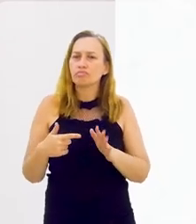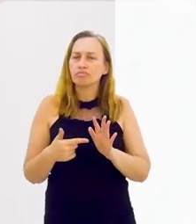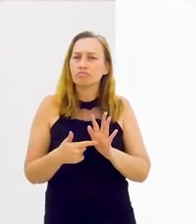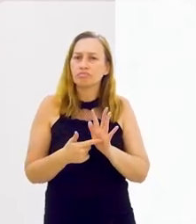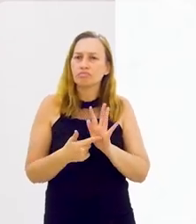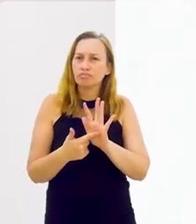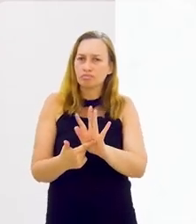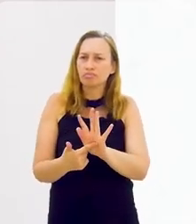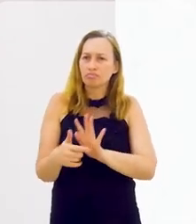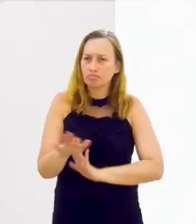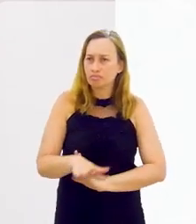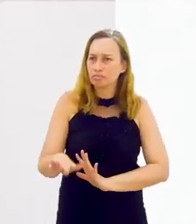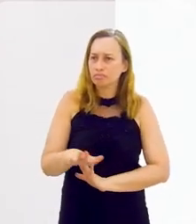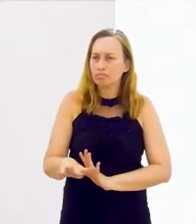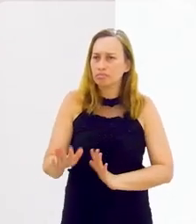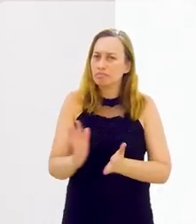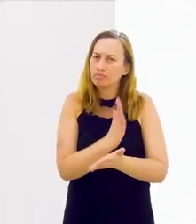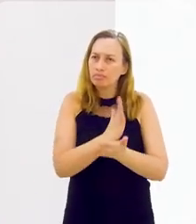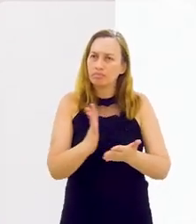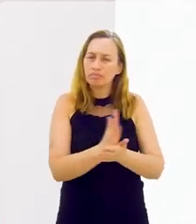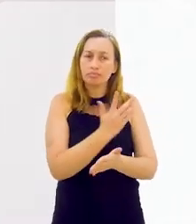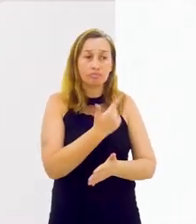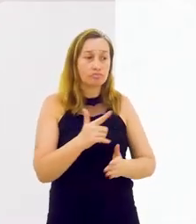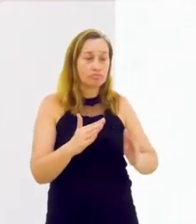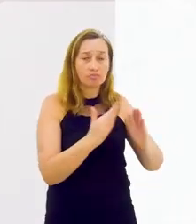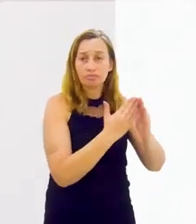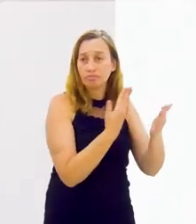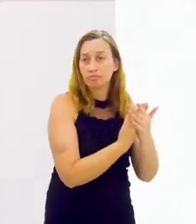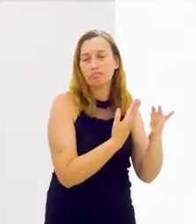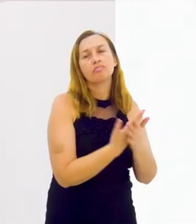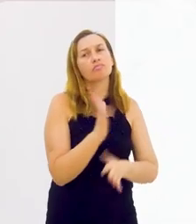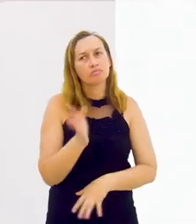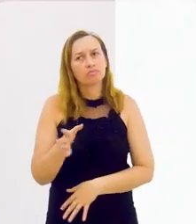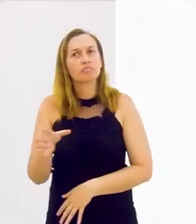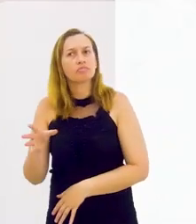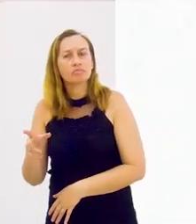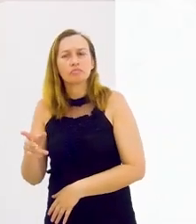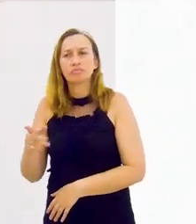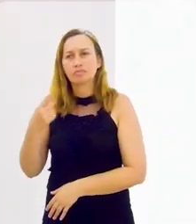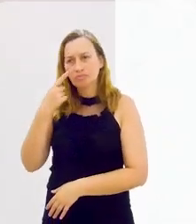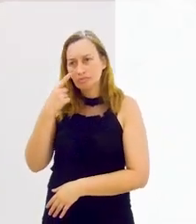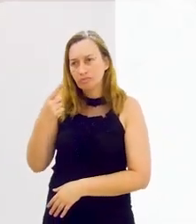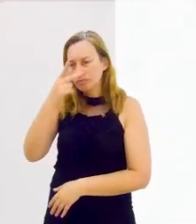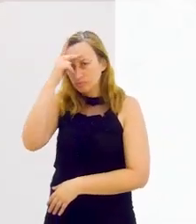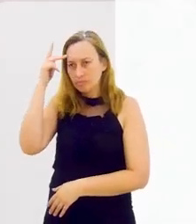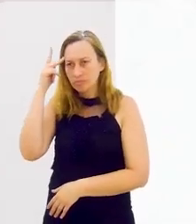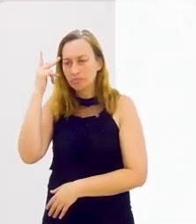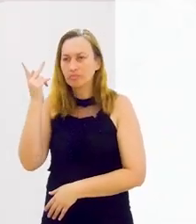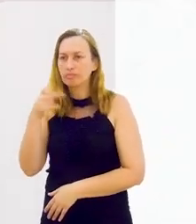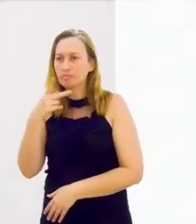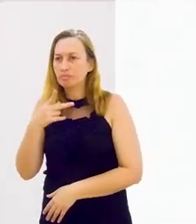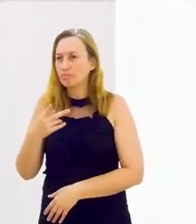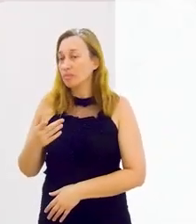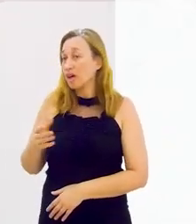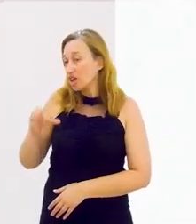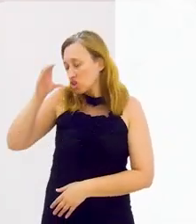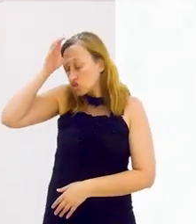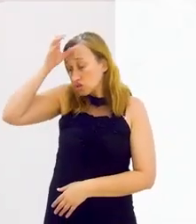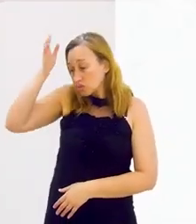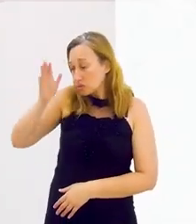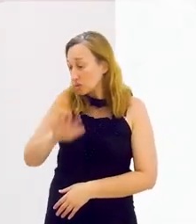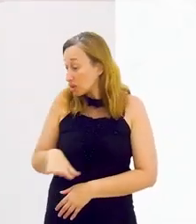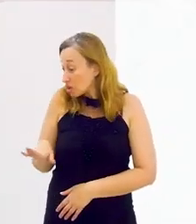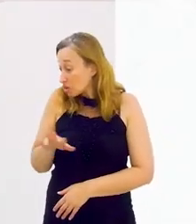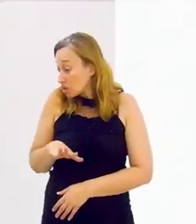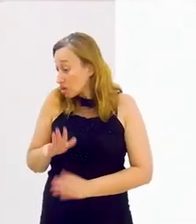trazer uma visibilidade para essas crianças que talvez não tenha na escola, né? Já escutei muito das crianças falando: ah, tio, a gente